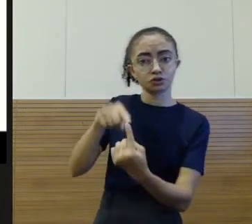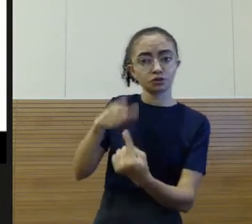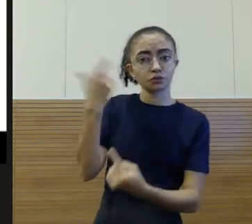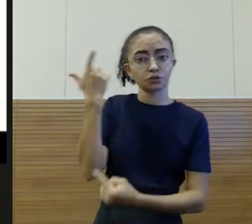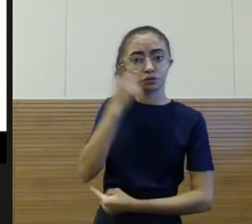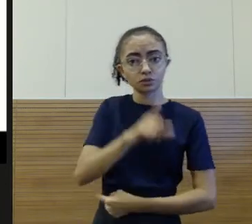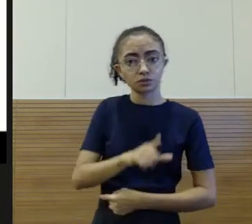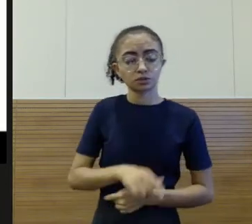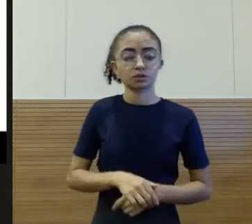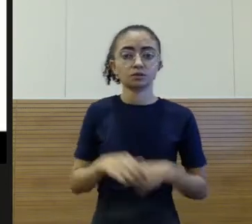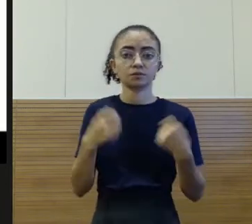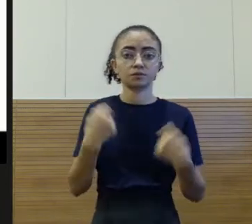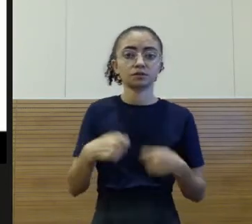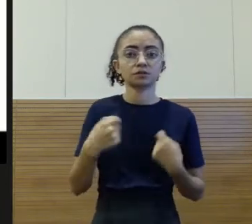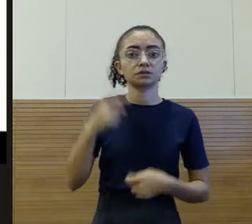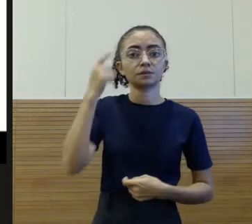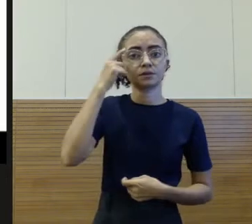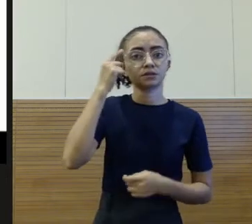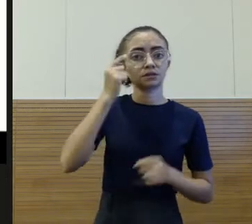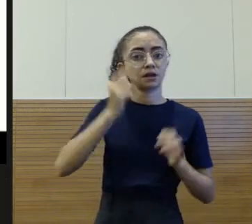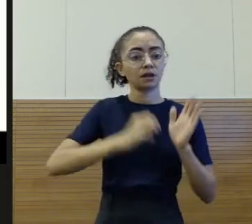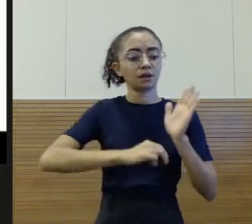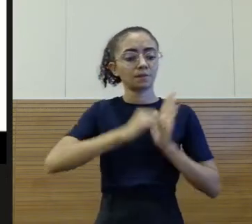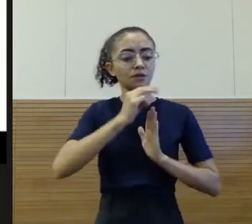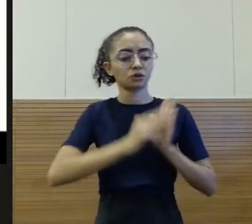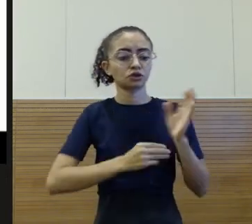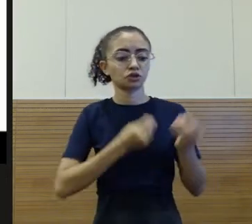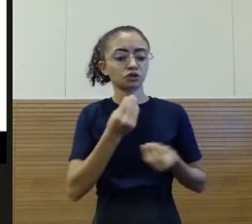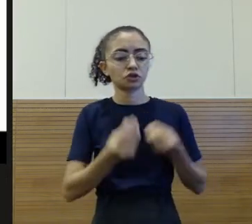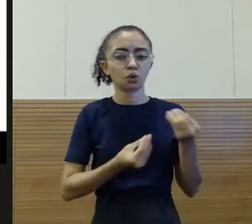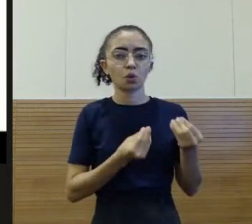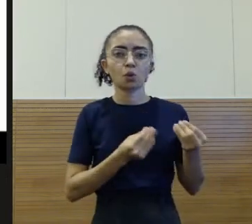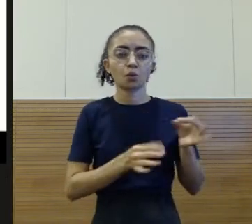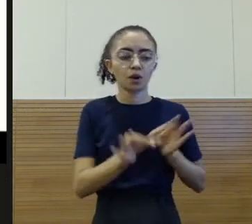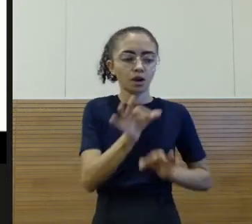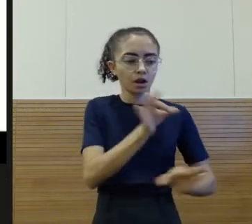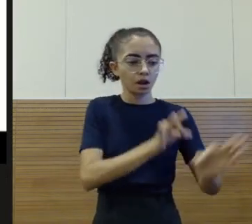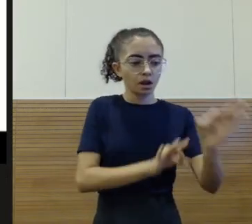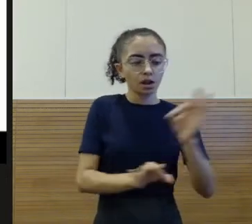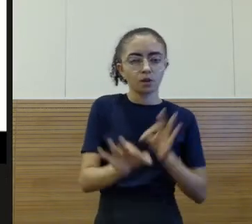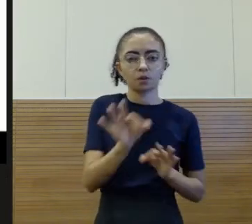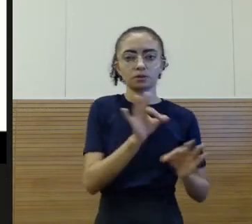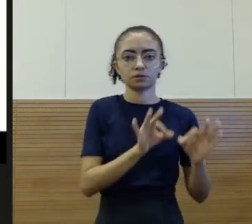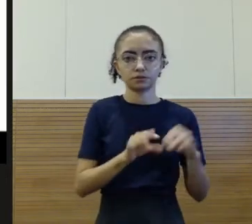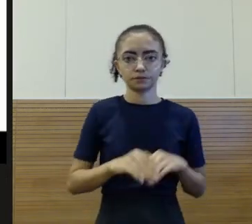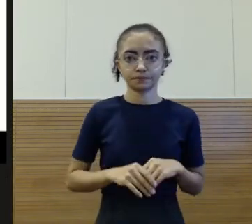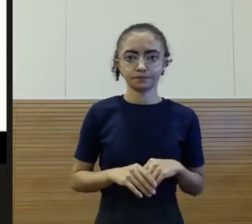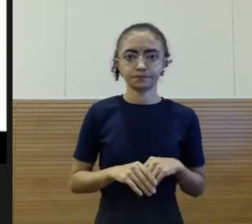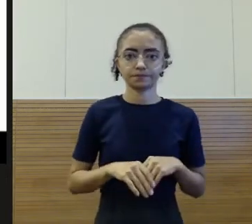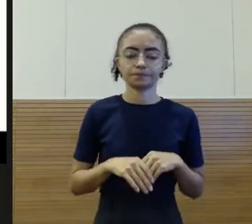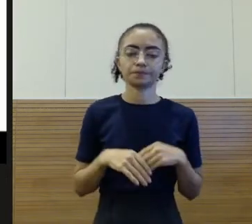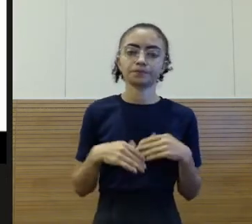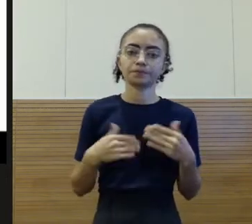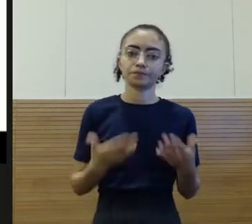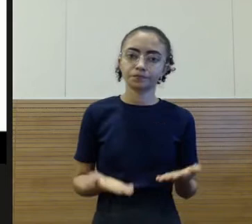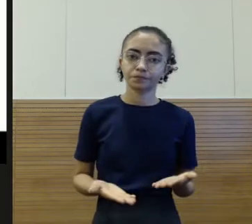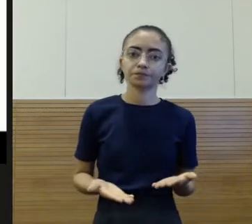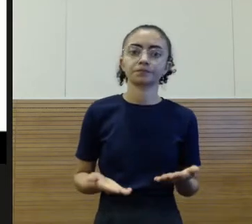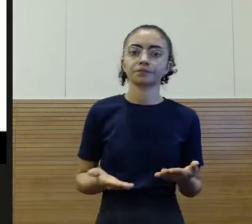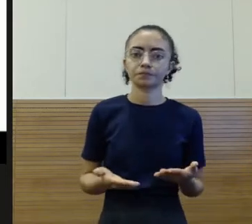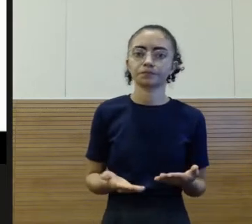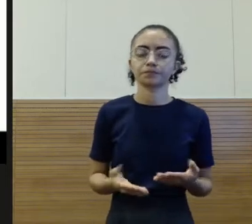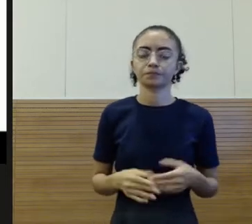desenvolve e se implementa deve ser pensada e bem desenhada. Então, isso menciona